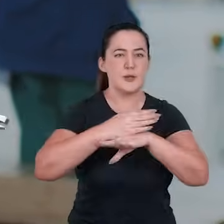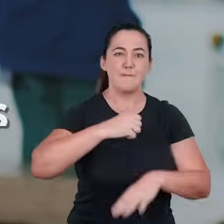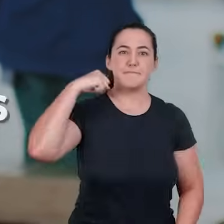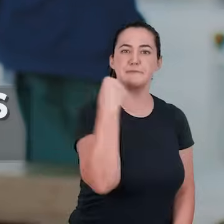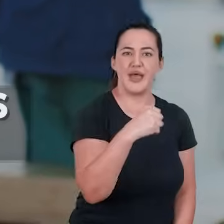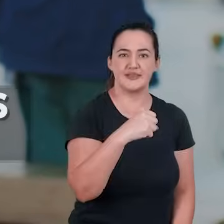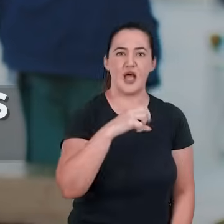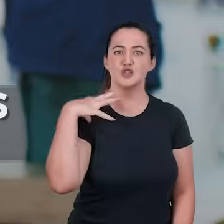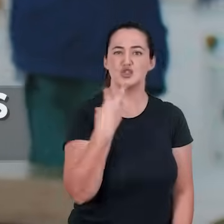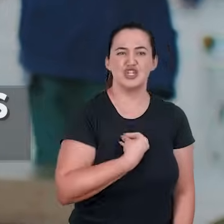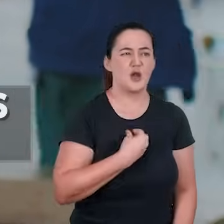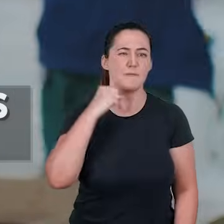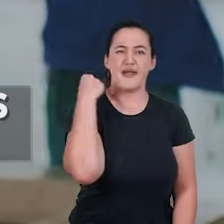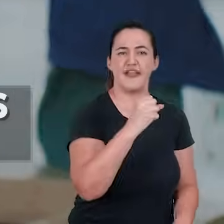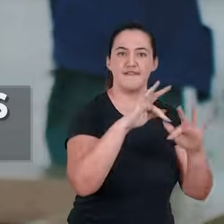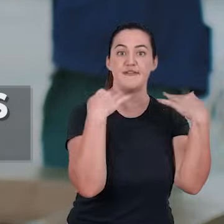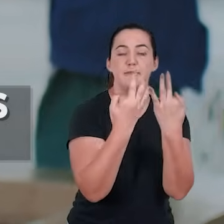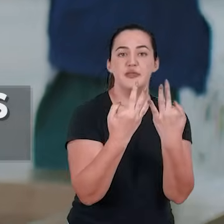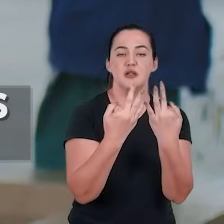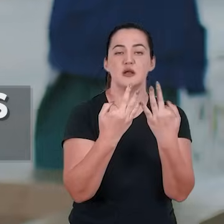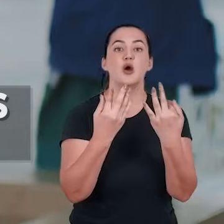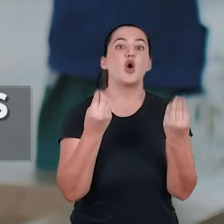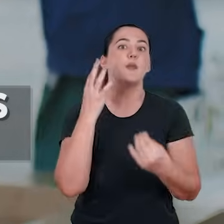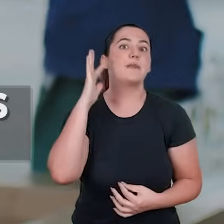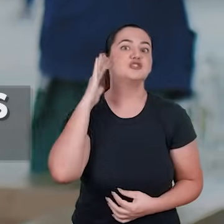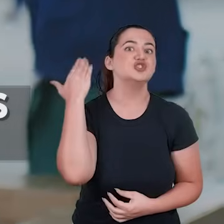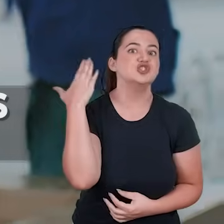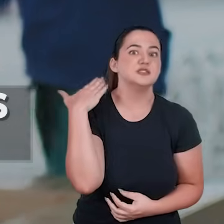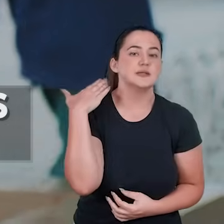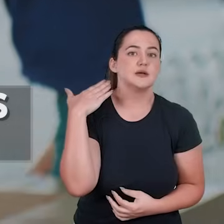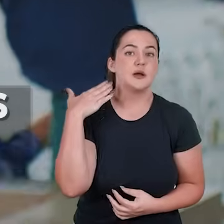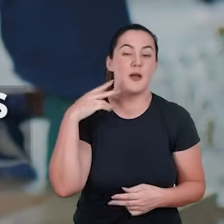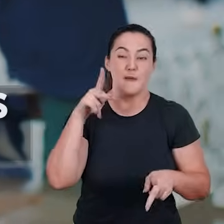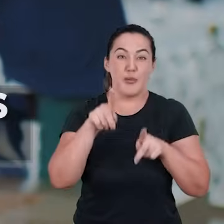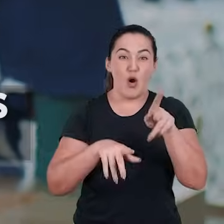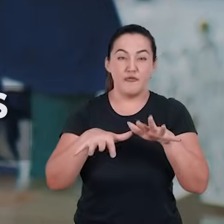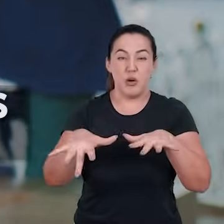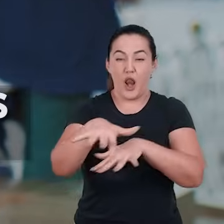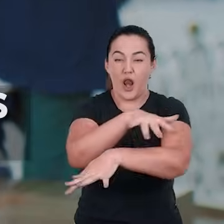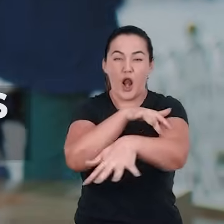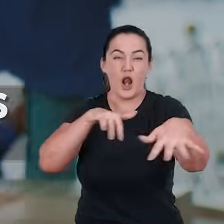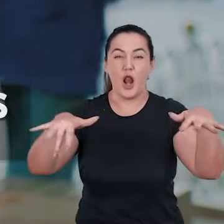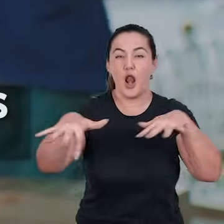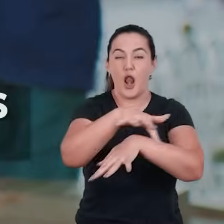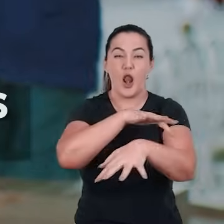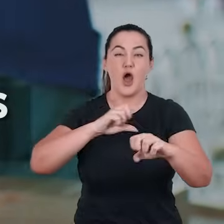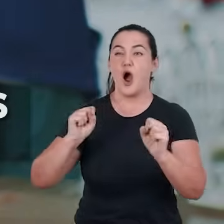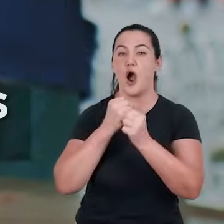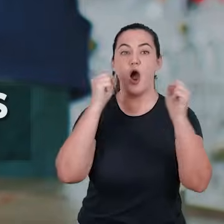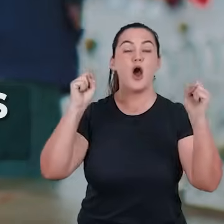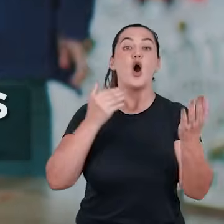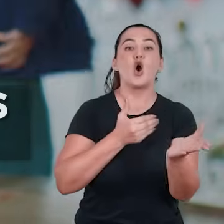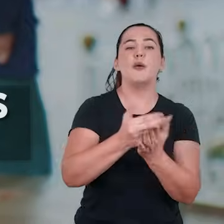imperador com toda a sua família. Agora você imagina, naquela época, quando a multidão fica assim enlouquecida, começa um